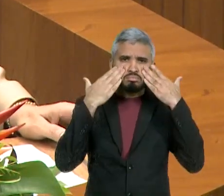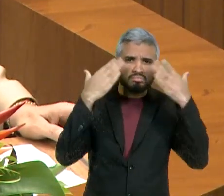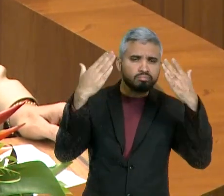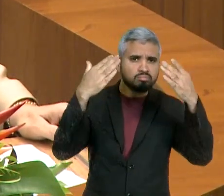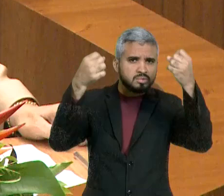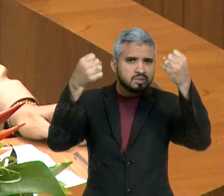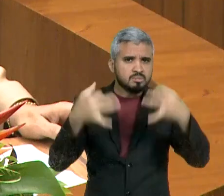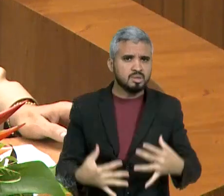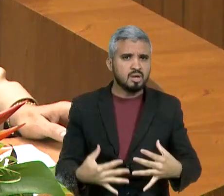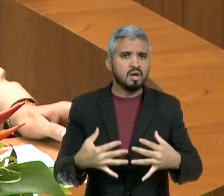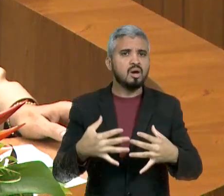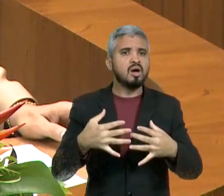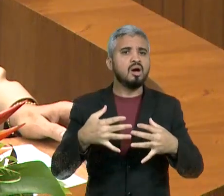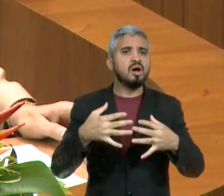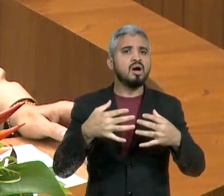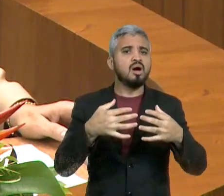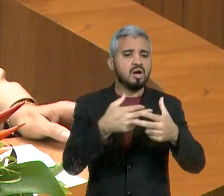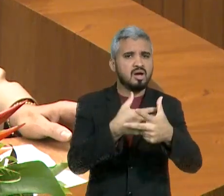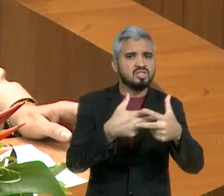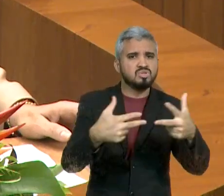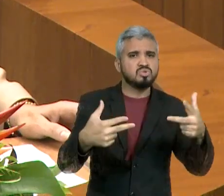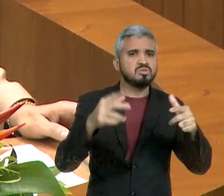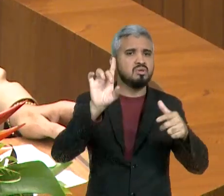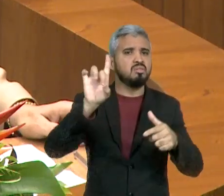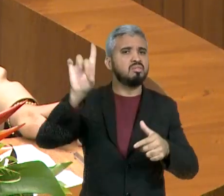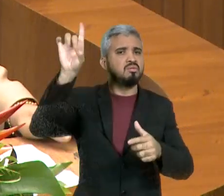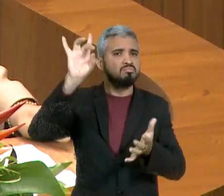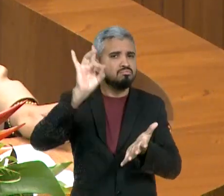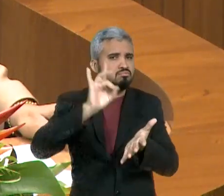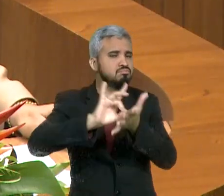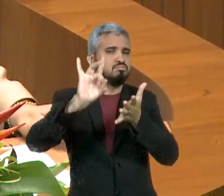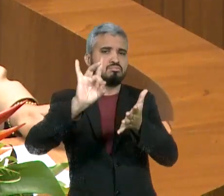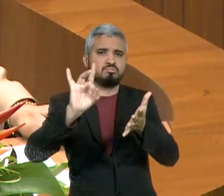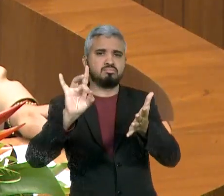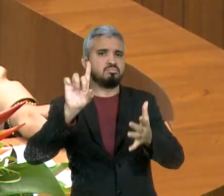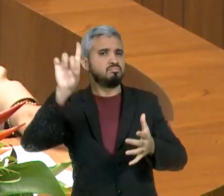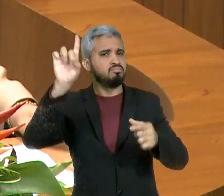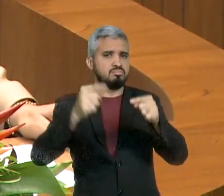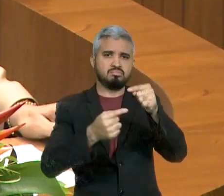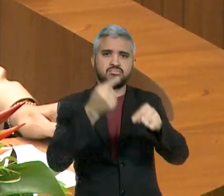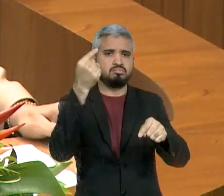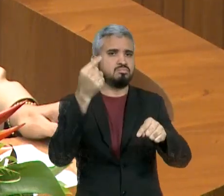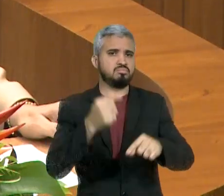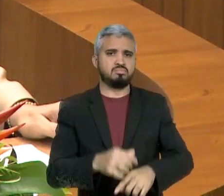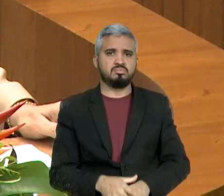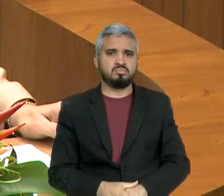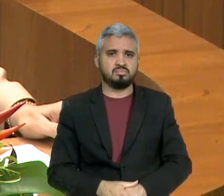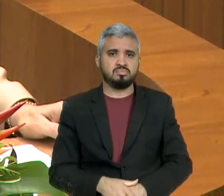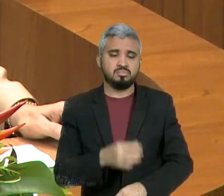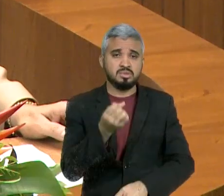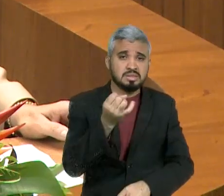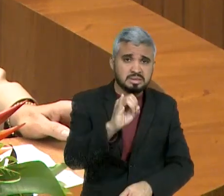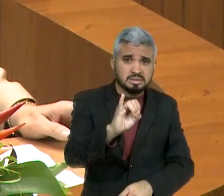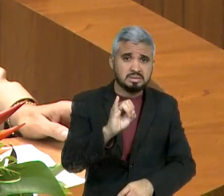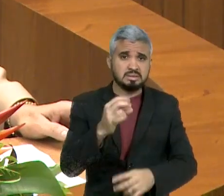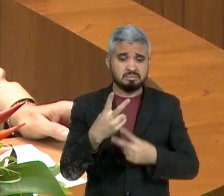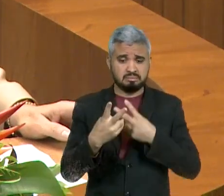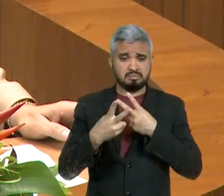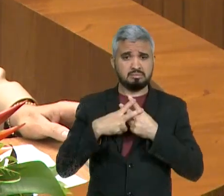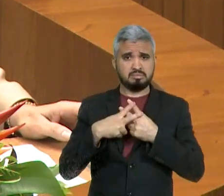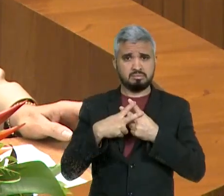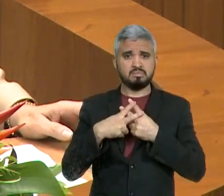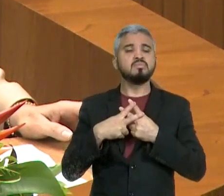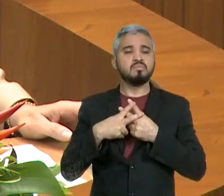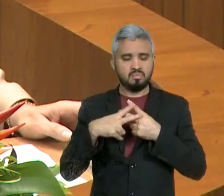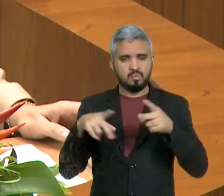ao Senhor. E por mais que tentem nos calar, que queiram nos jogar na prisão, lá também